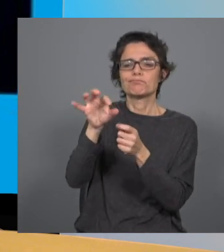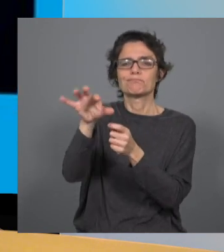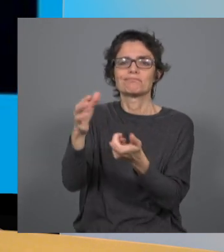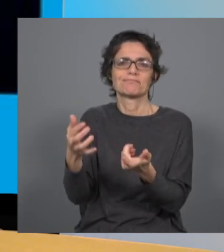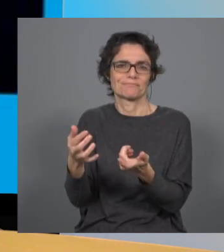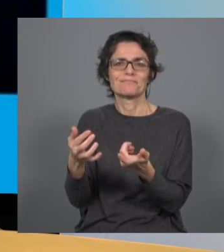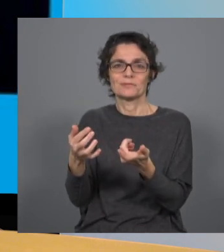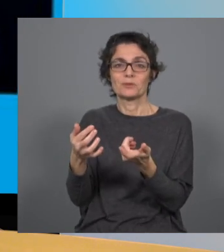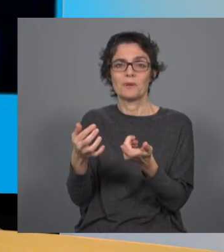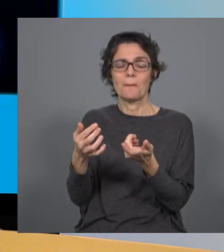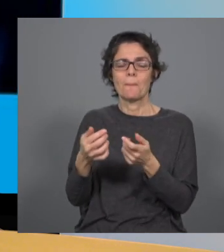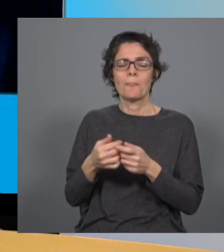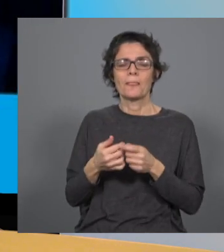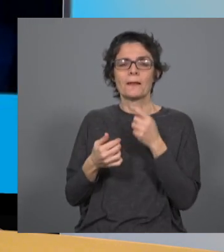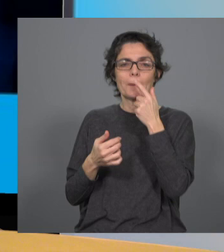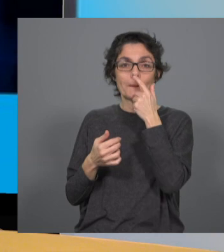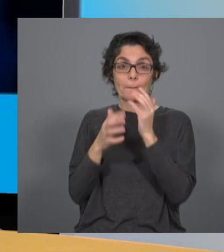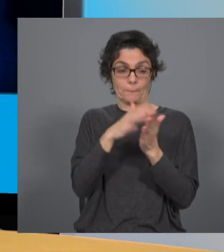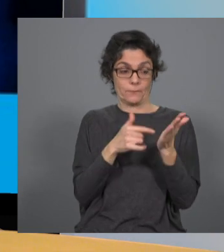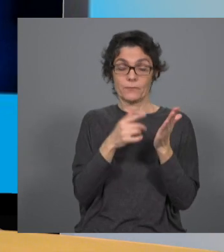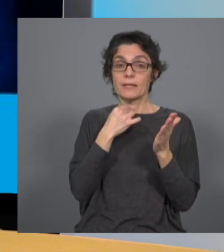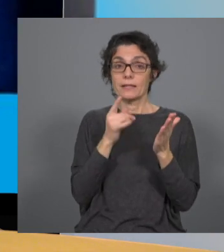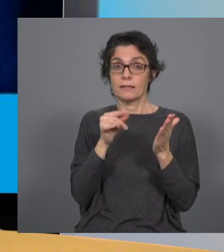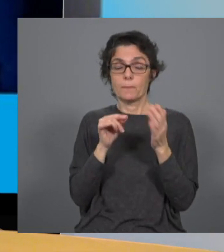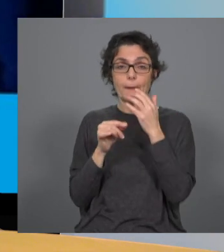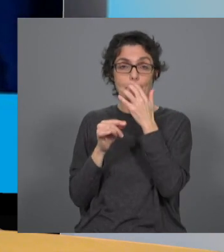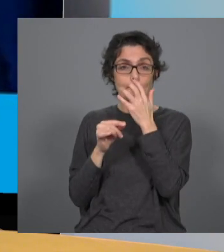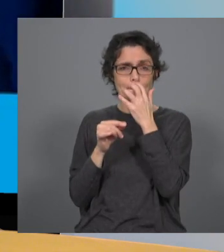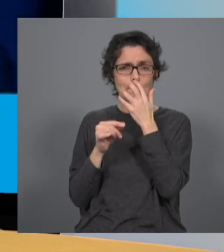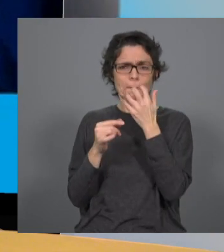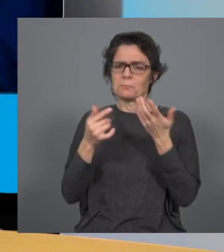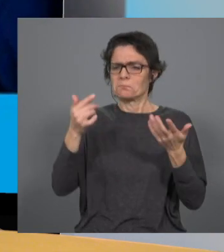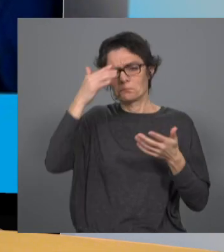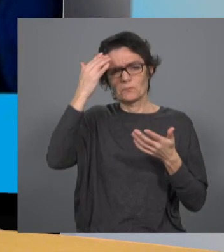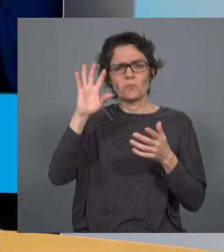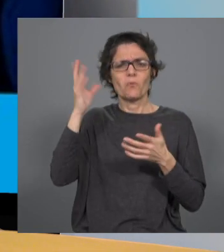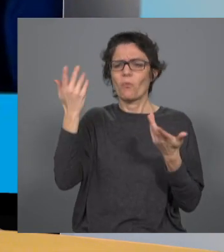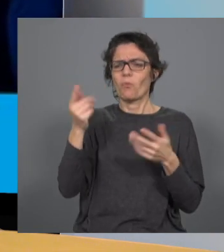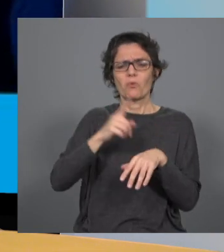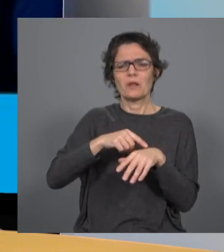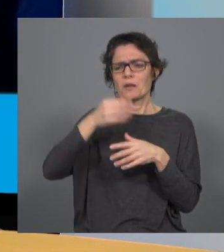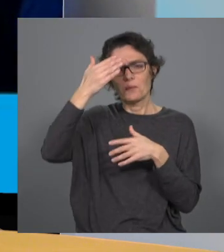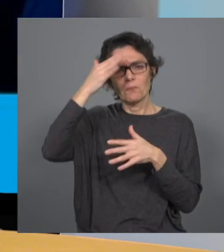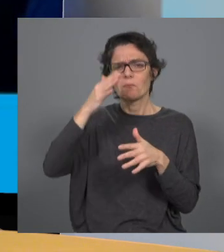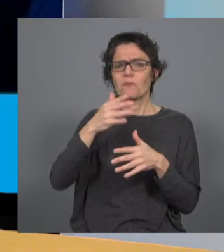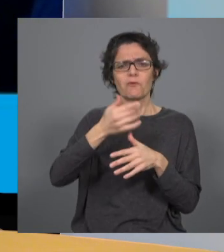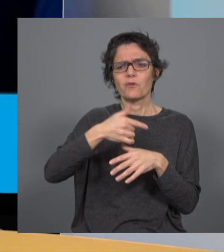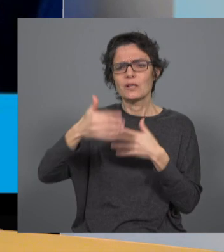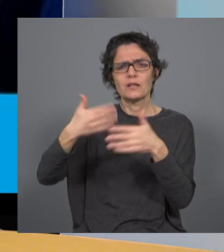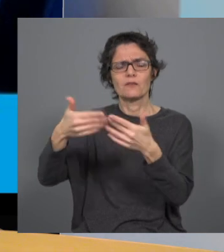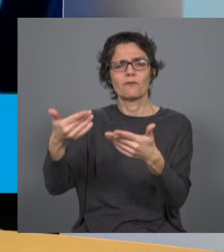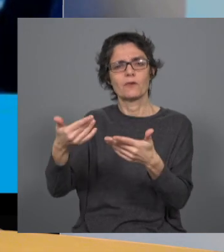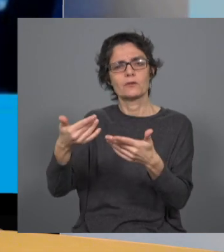esquecemos isso. E ele até refere, quer bebais, façais qualquer coisa, quer comais, sempre preocupados